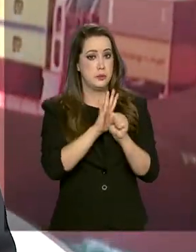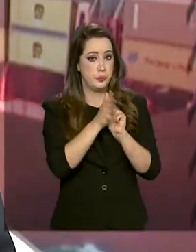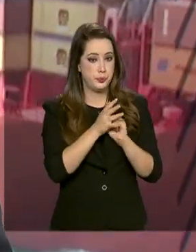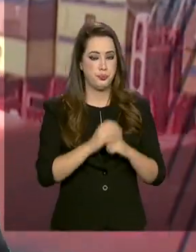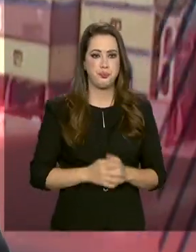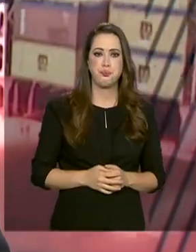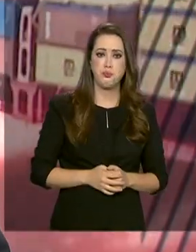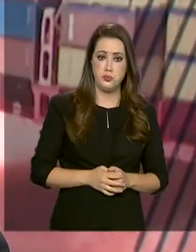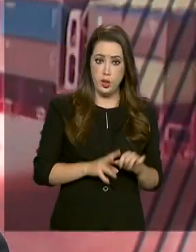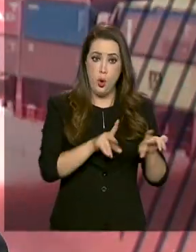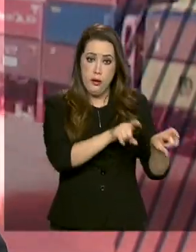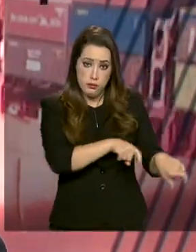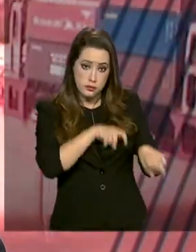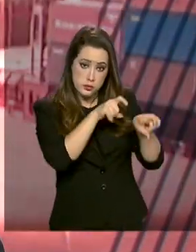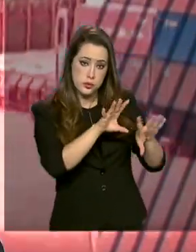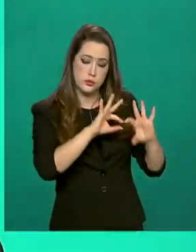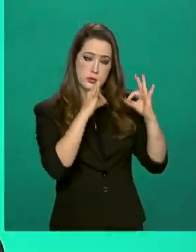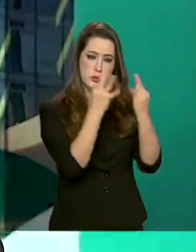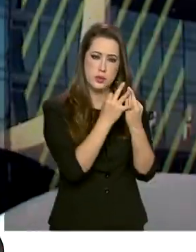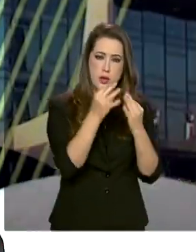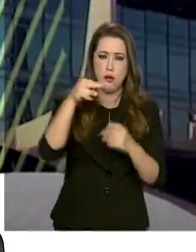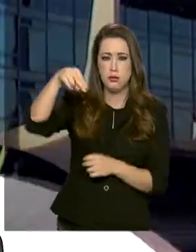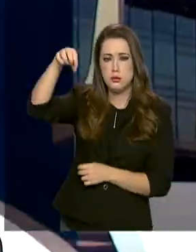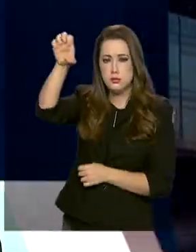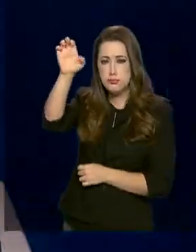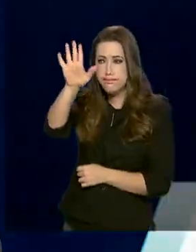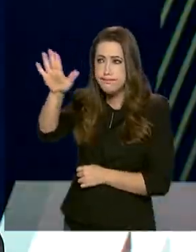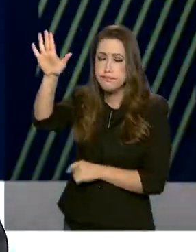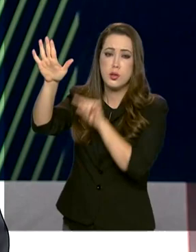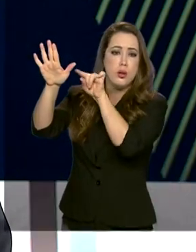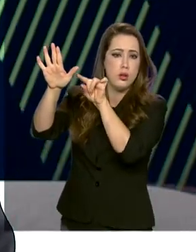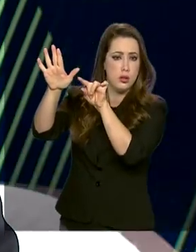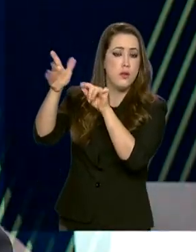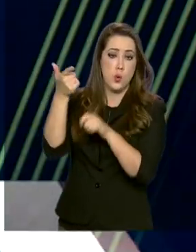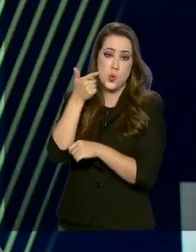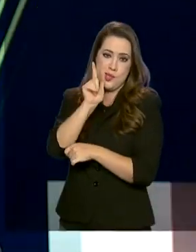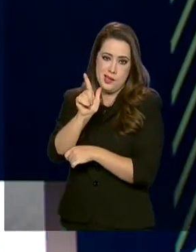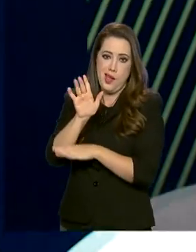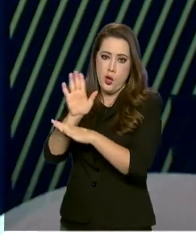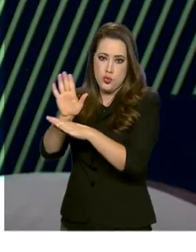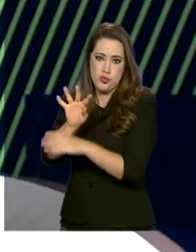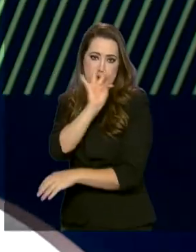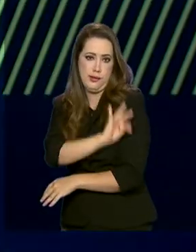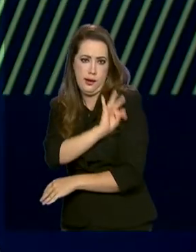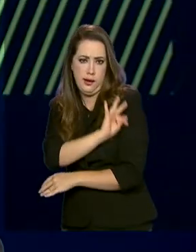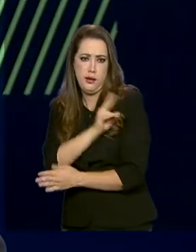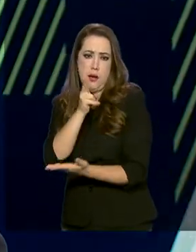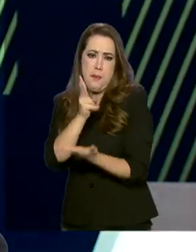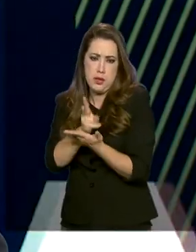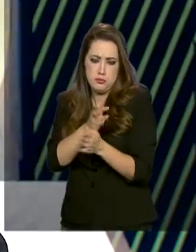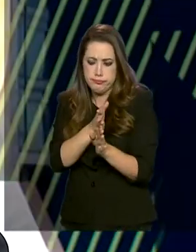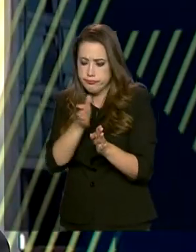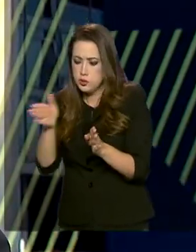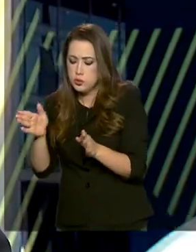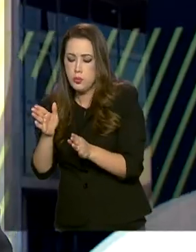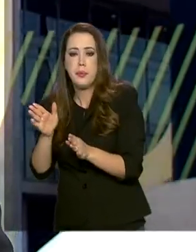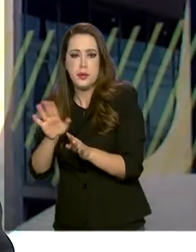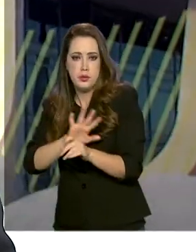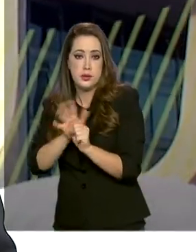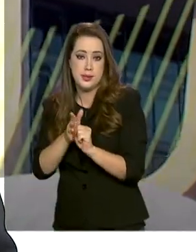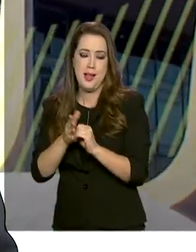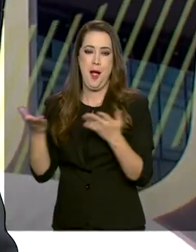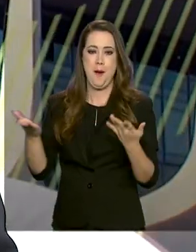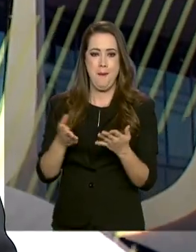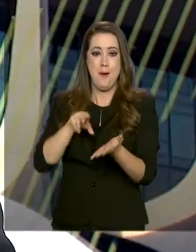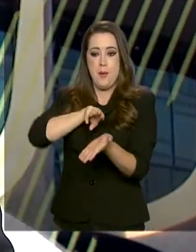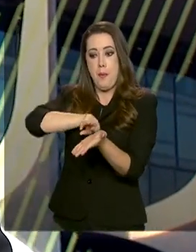agricultores familiares do Nordeste vão receber assistência técnica, mesmo durante a pandemia. A consultoria agrícola vai ser feita por